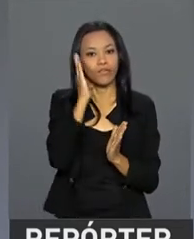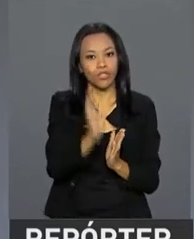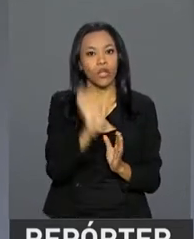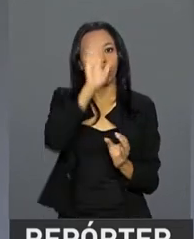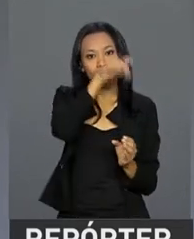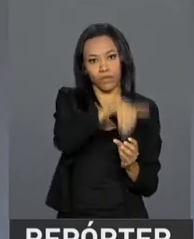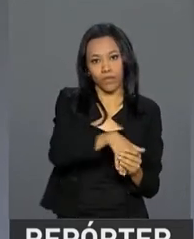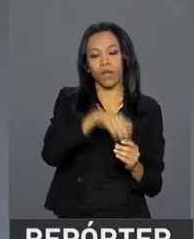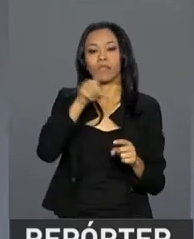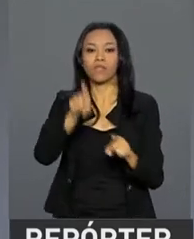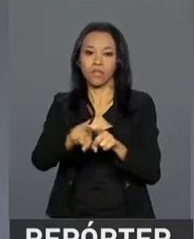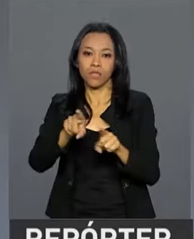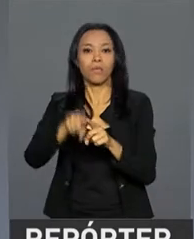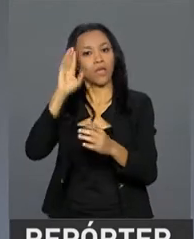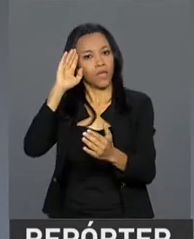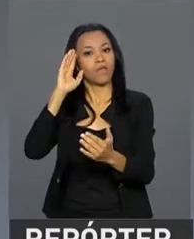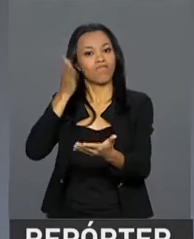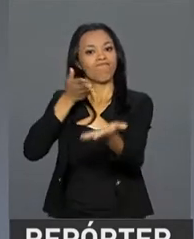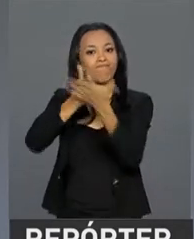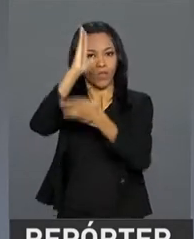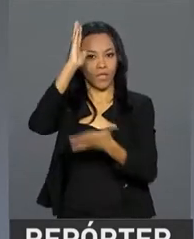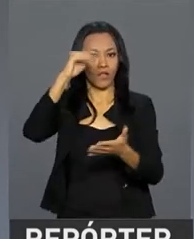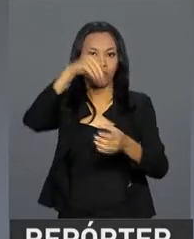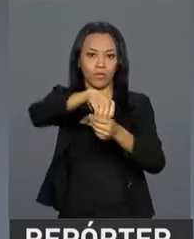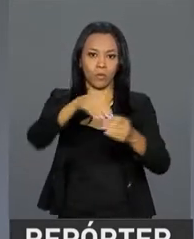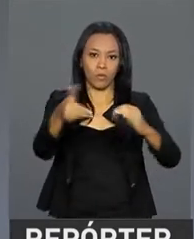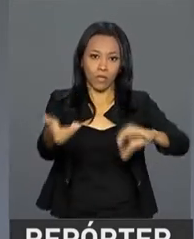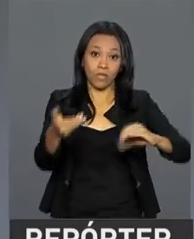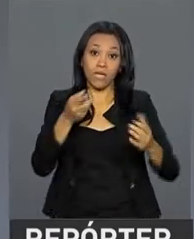aprovado pelo Congresso Nacional.